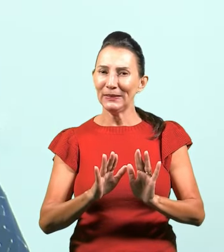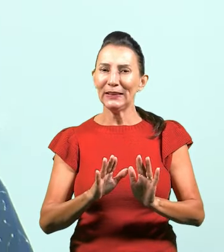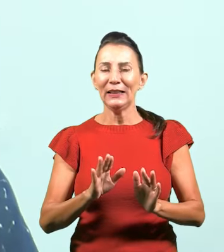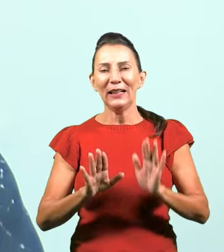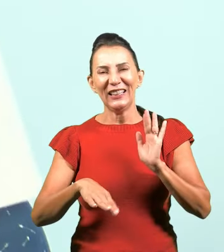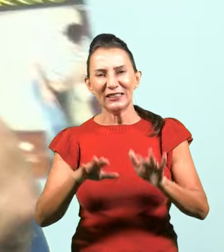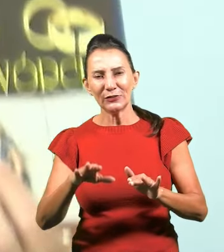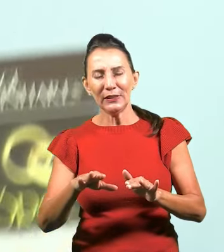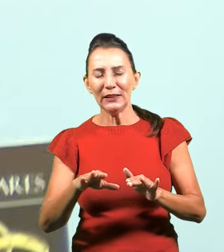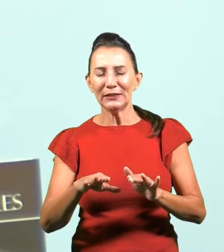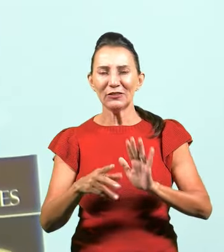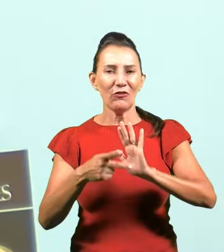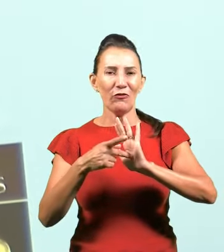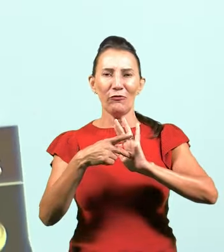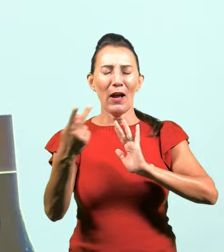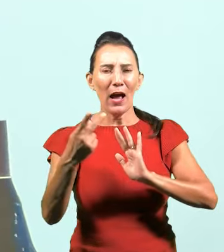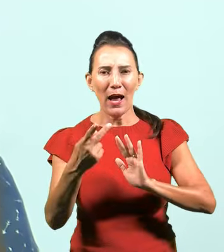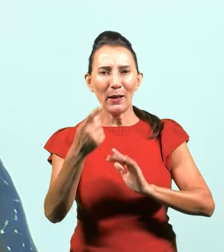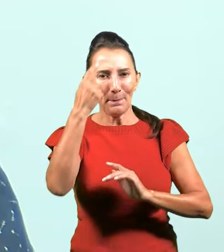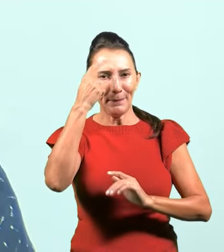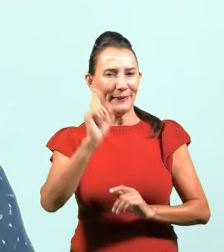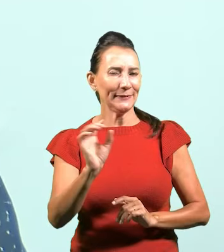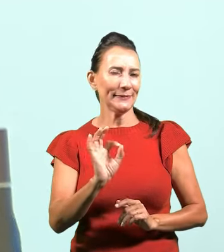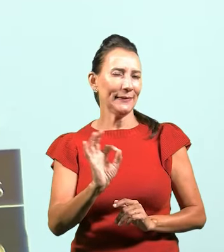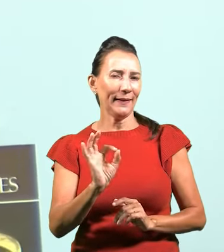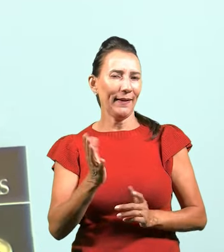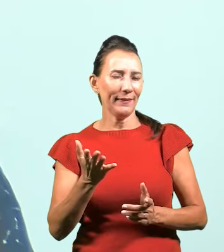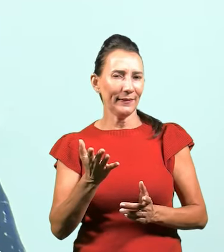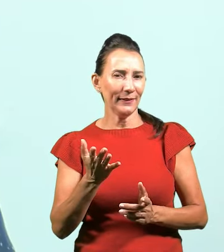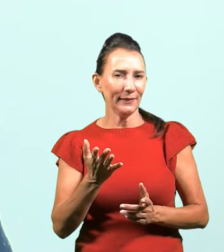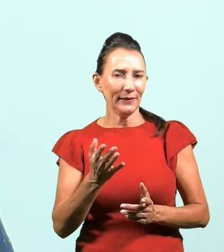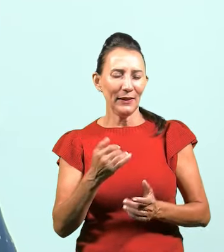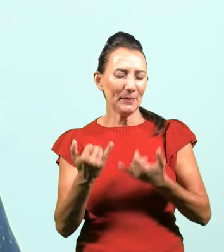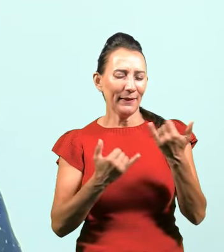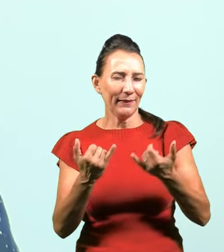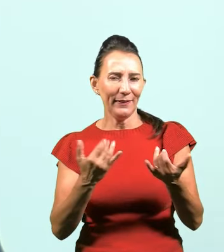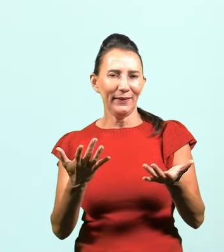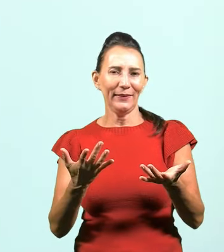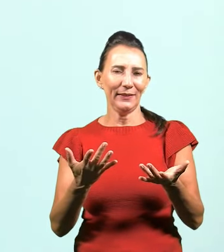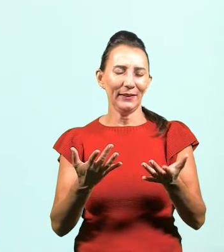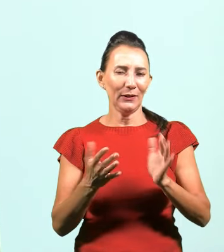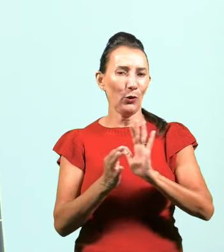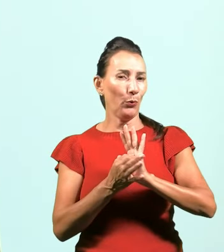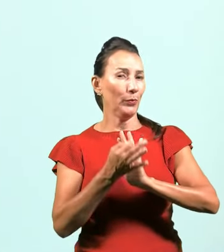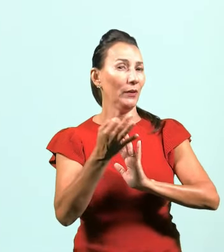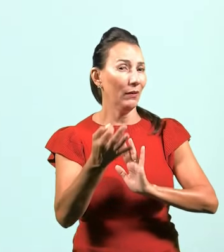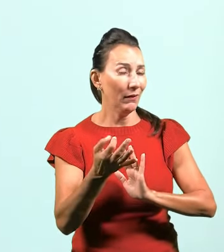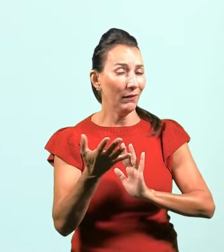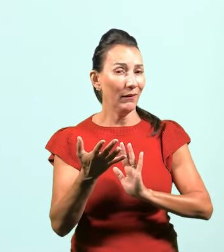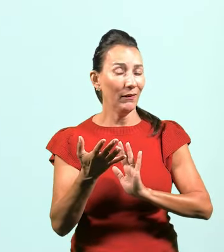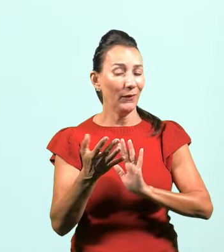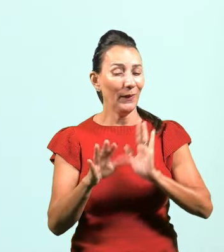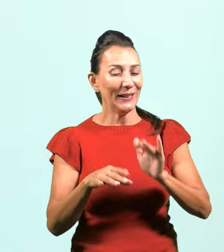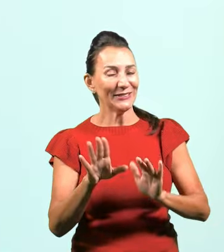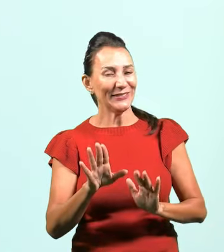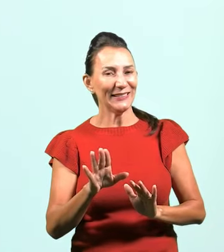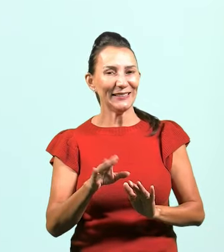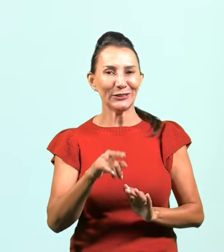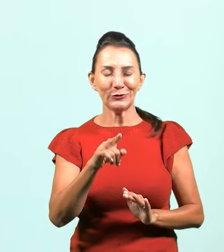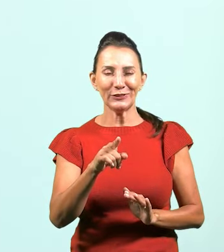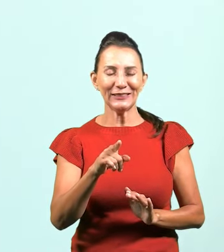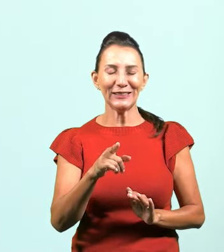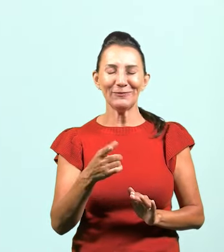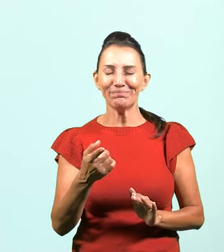falar. Muitas vezes, sem pensar, uma brincadeira, uma sugestão que não é a